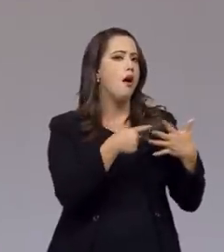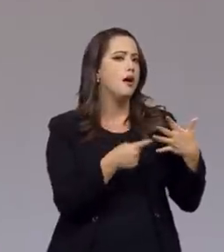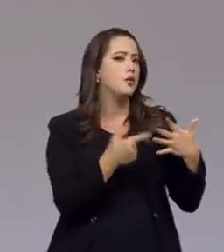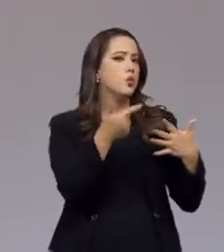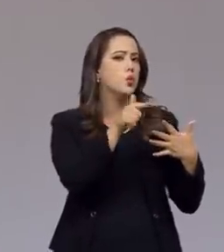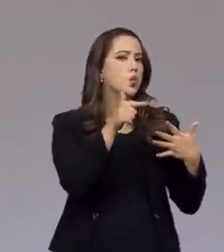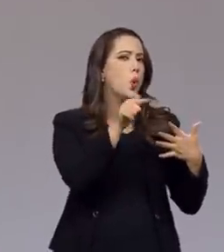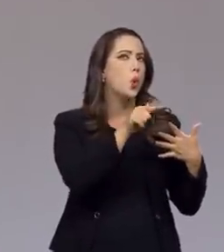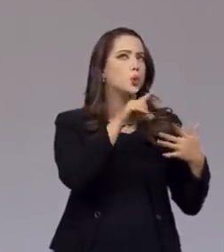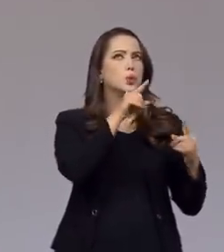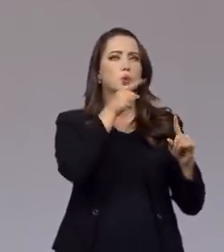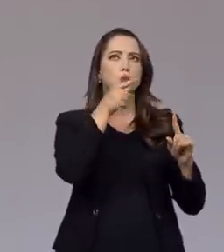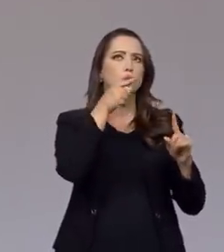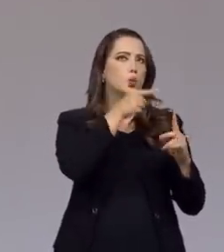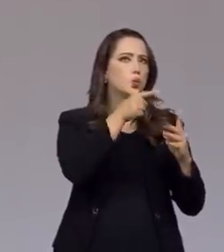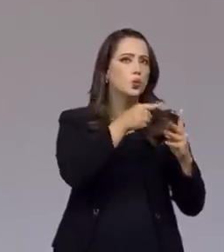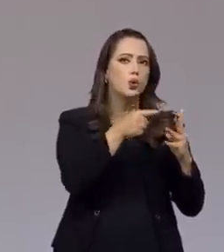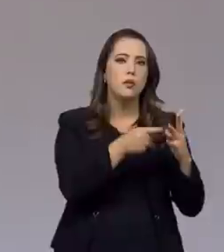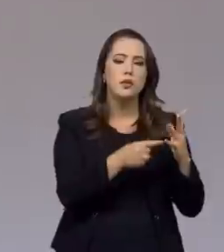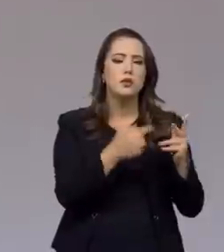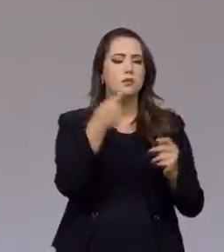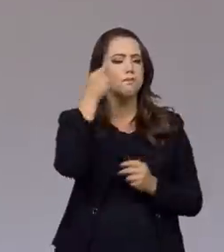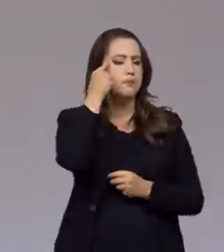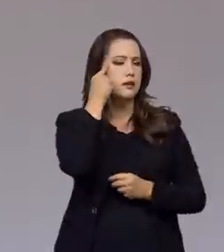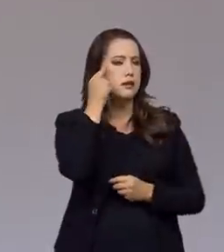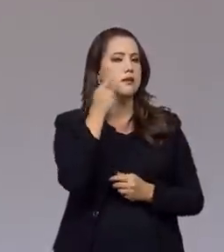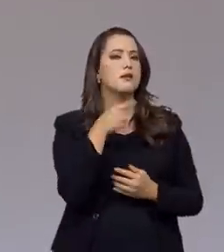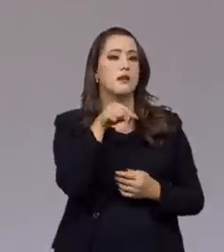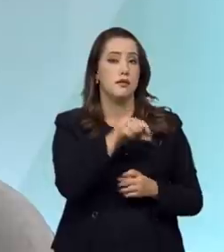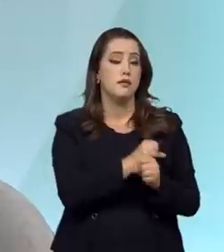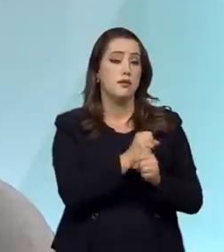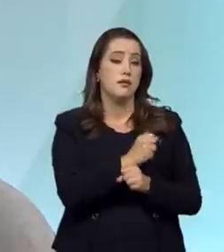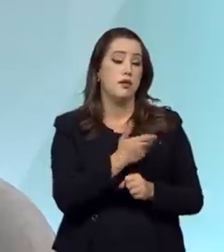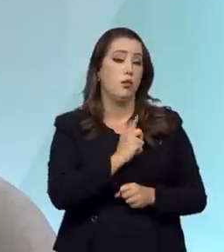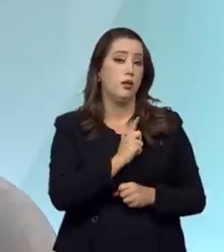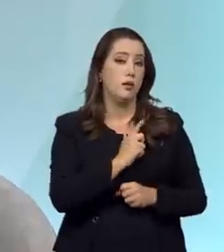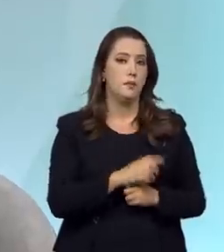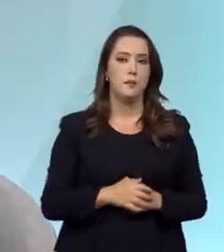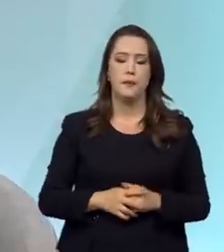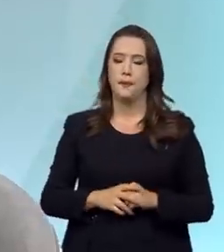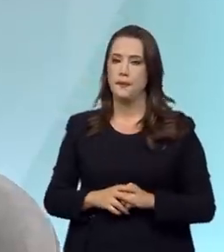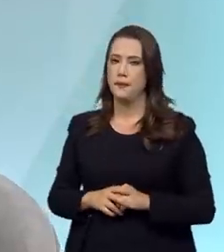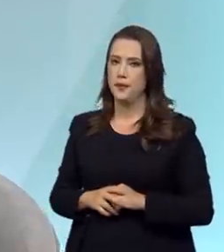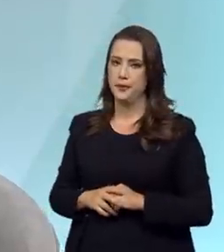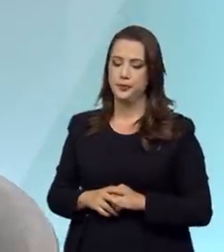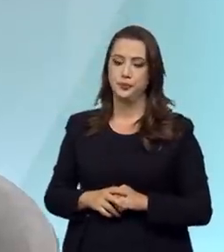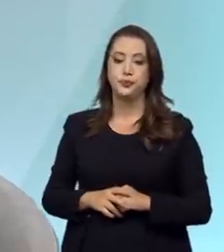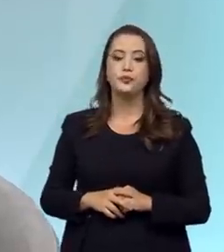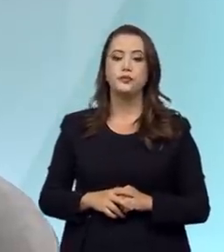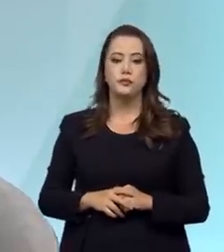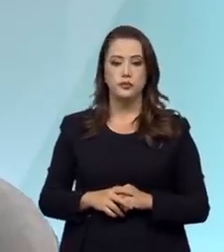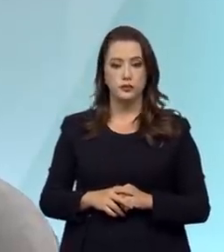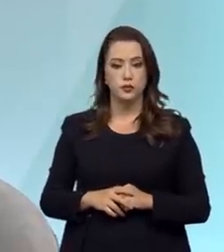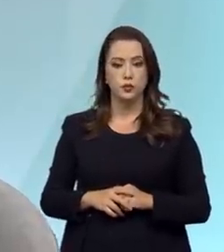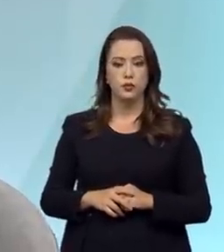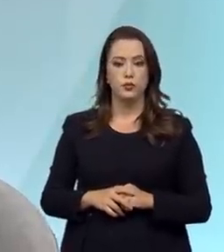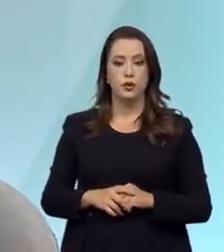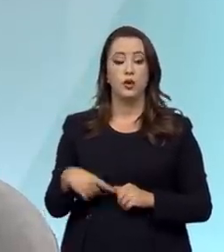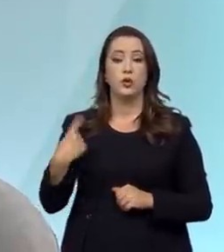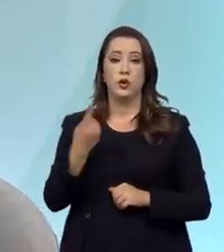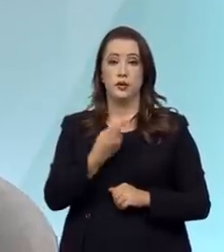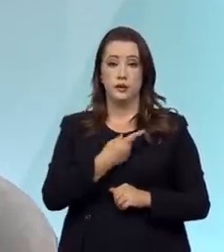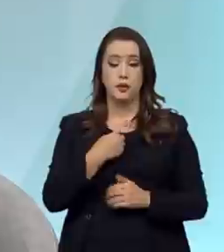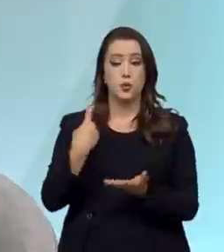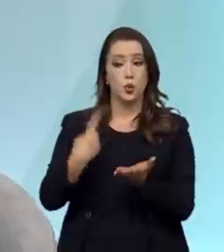os outros as outras metas alix fôrma peya para esse ano nós temos um acordo do